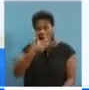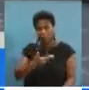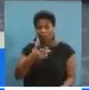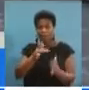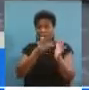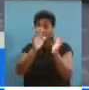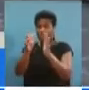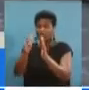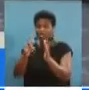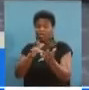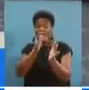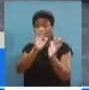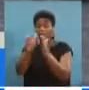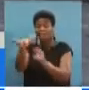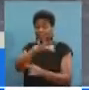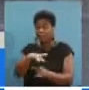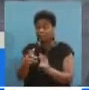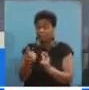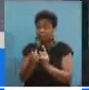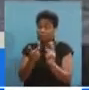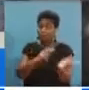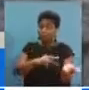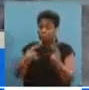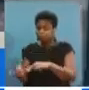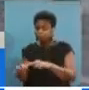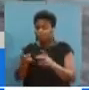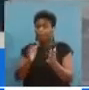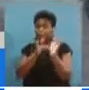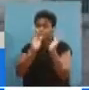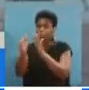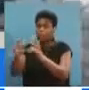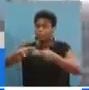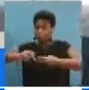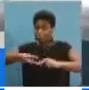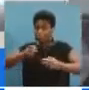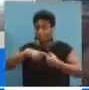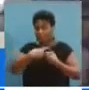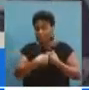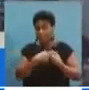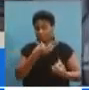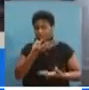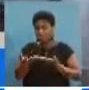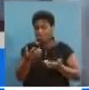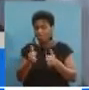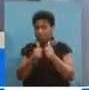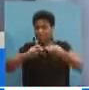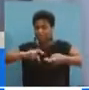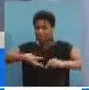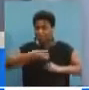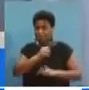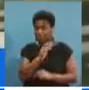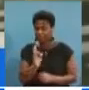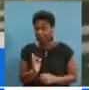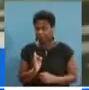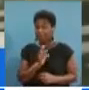Biblioteca Nacional, que deverá ser transferida para a Biblioteca Municipal numa parceria que ainda está a ser discutida com a Câmara Municipal de São